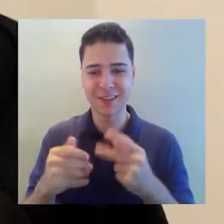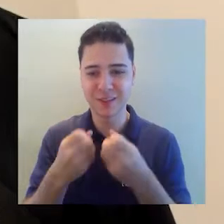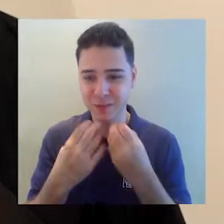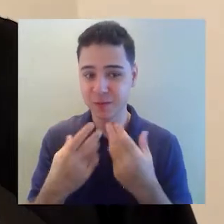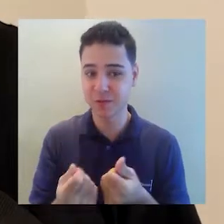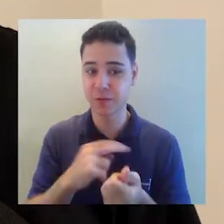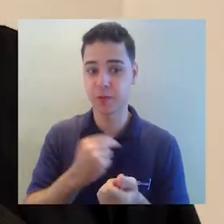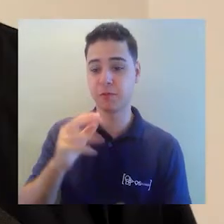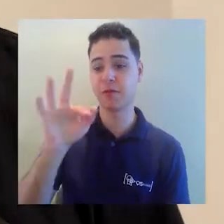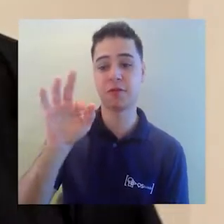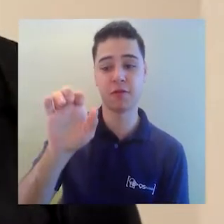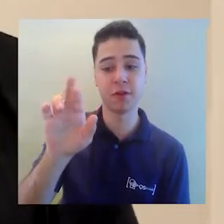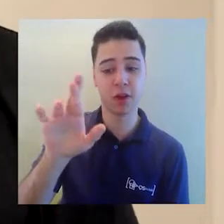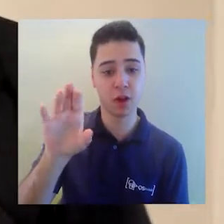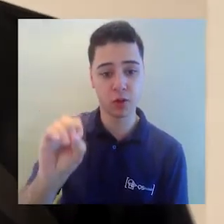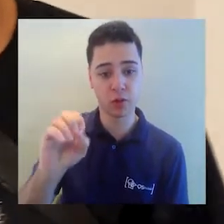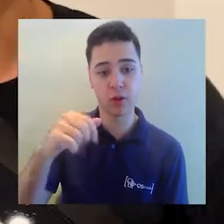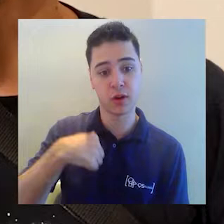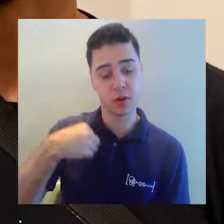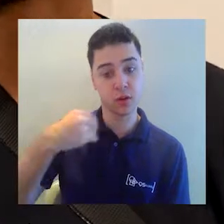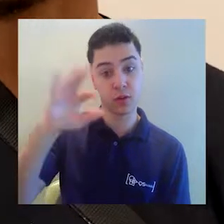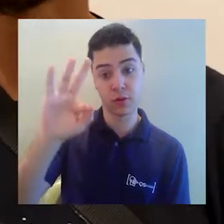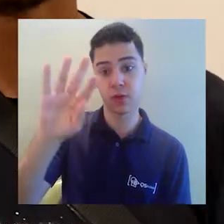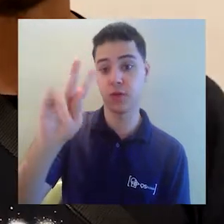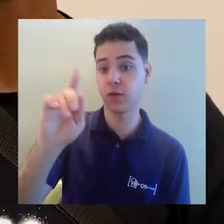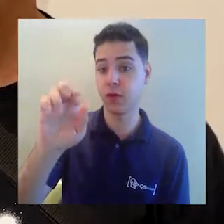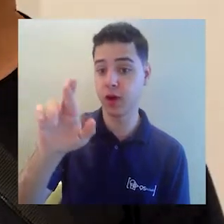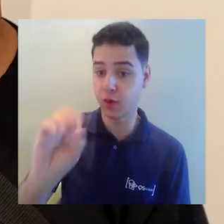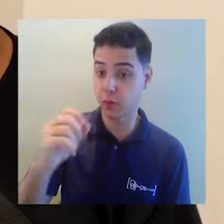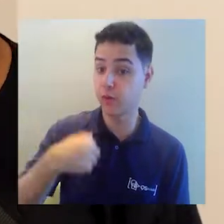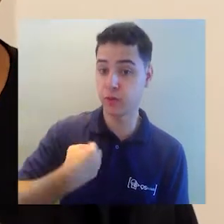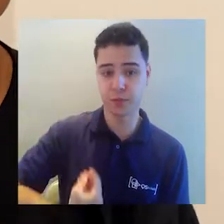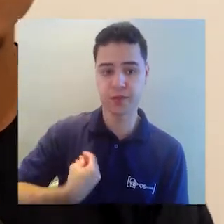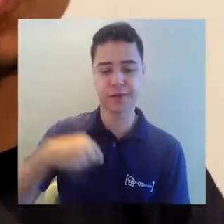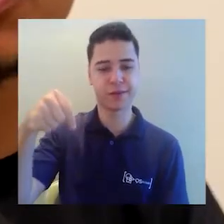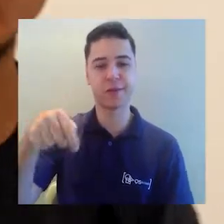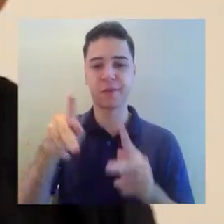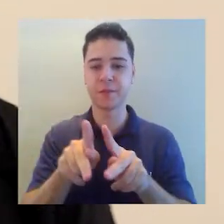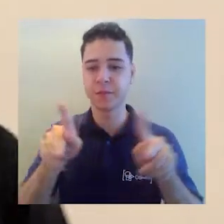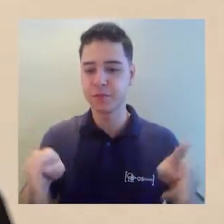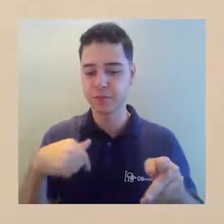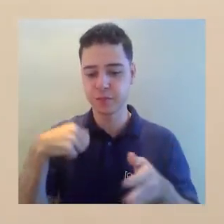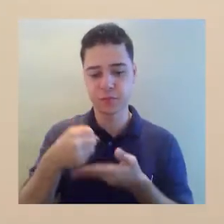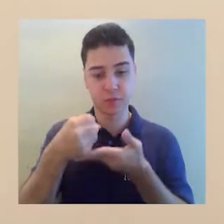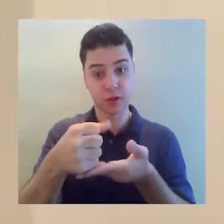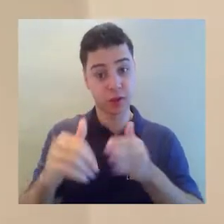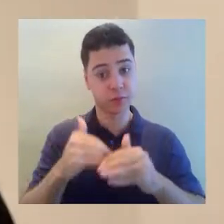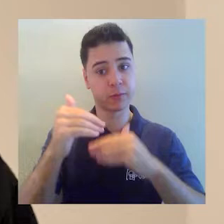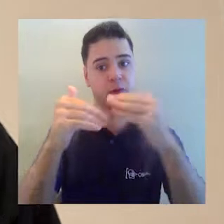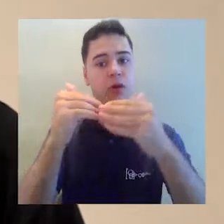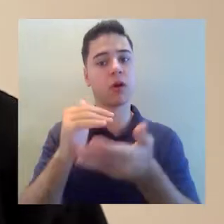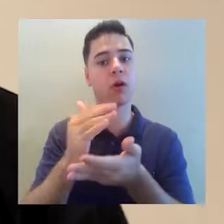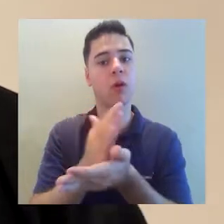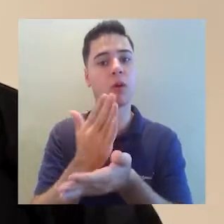Olá pessoal, tudo bem? Eu sou o Fero. Sou eu que vou estar com vocês nesse projeto como professor. Vou ajudar vocês a desenvolver